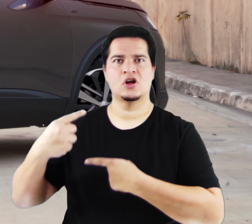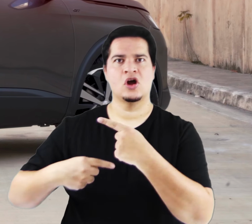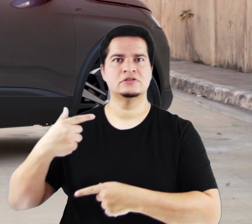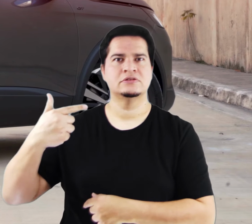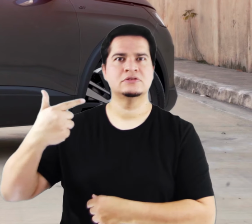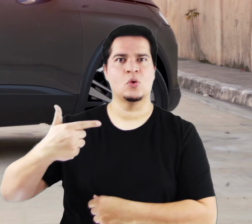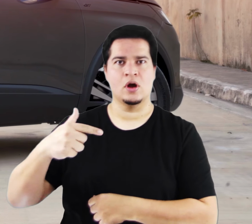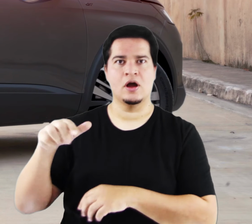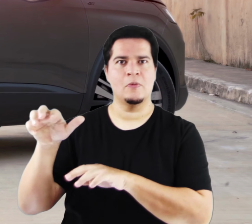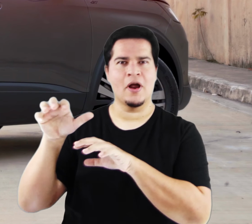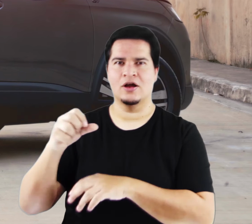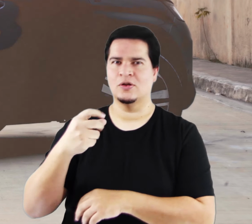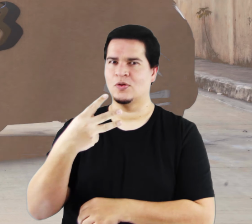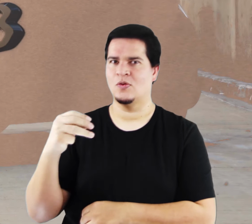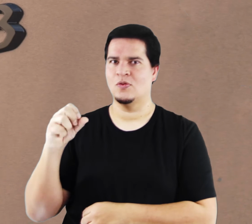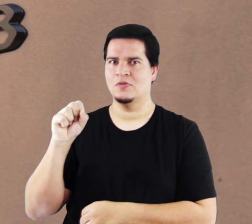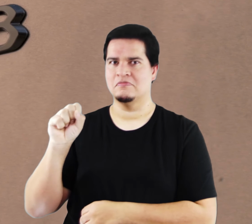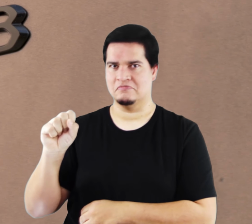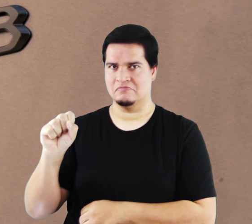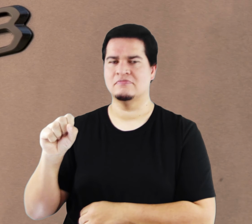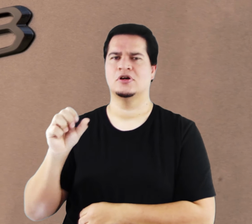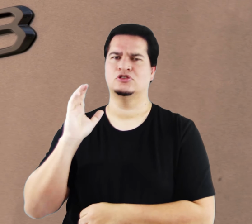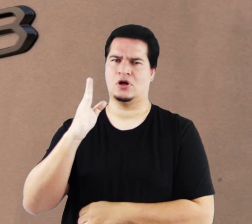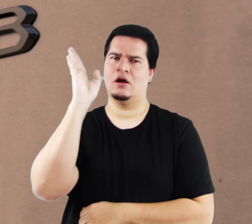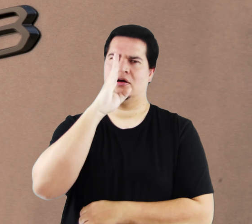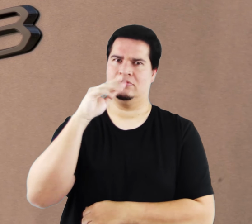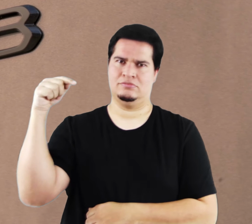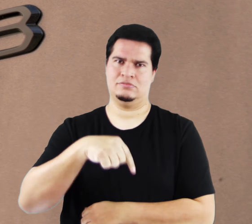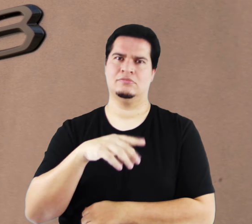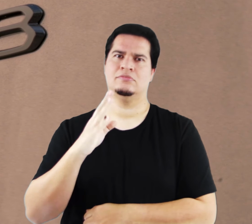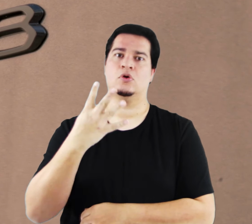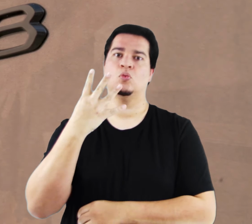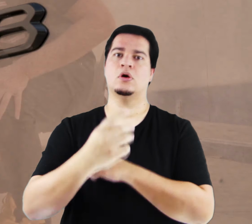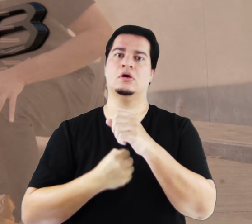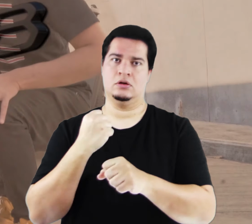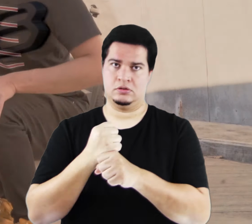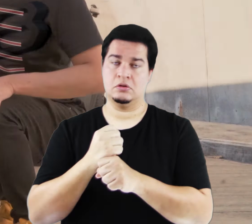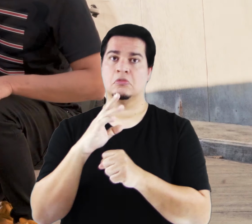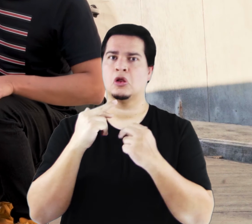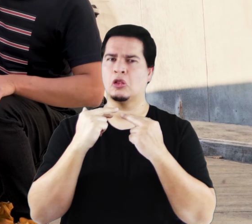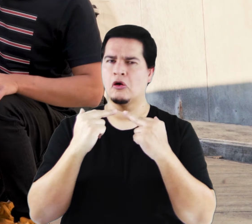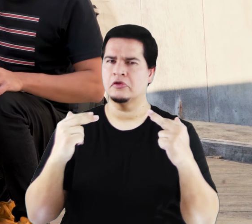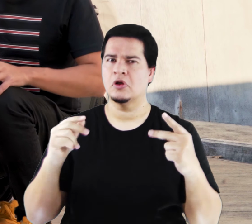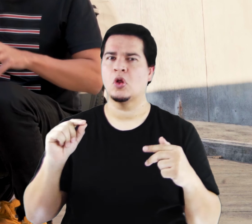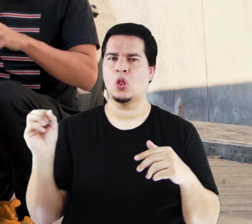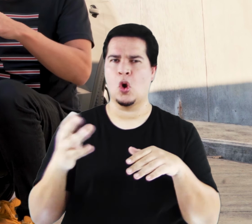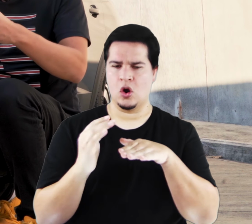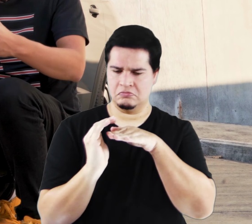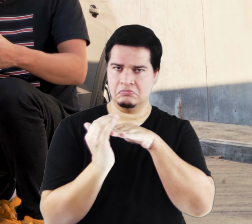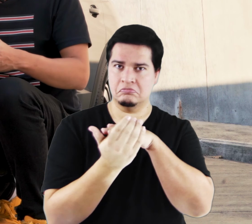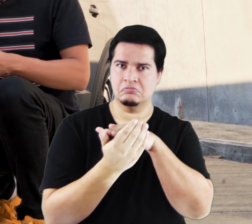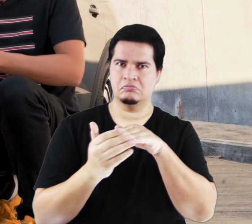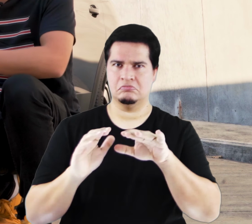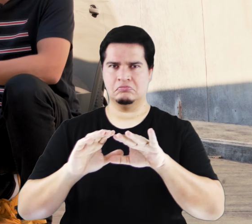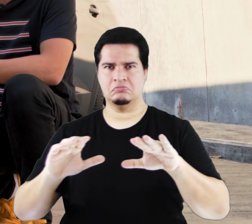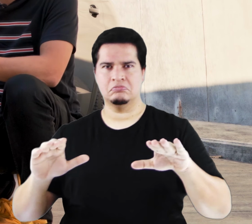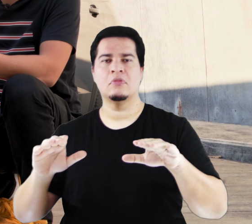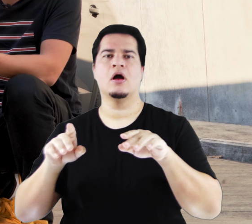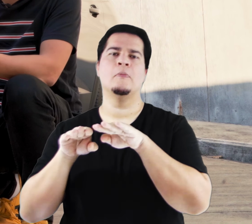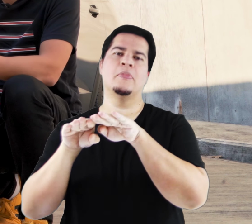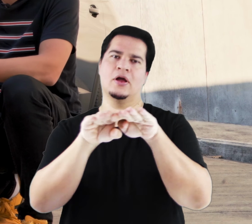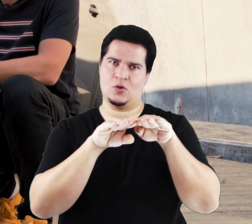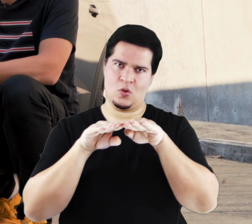Peugeot 3008, que chegou aqui no Brasil há 4 anos, mas como vocês podem ver, a grande novidade é esse belo facelift, que inclusive segue a receita bem padrão